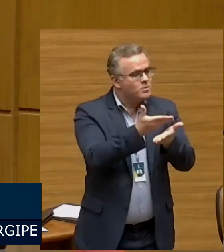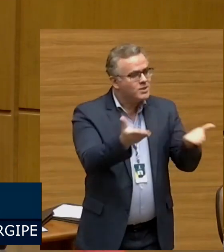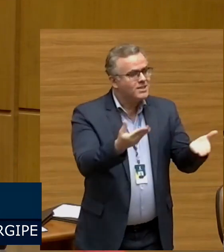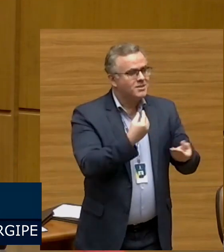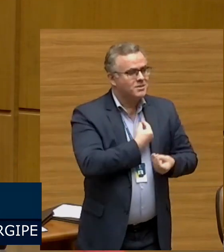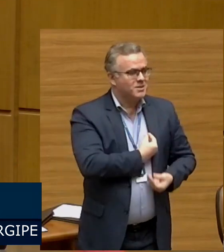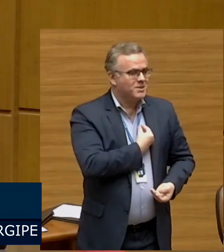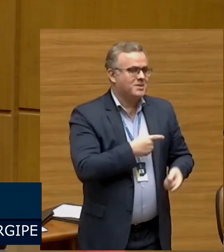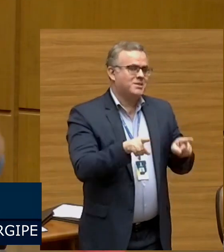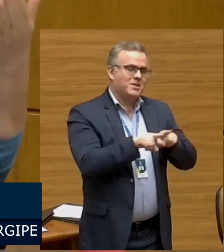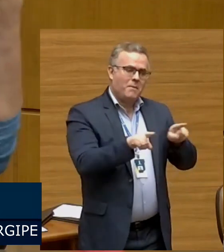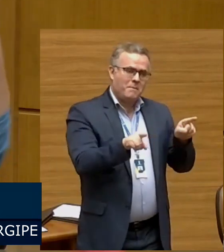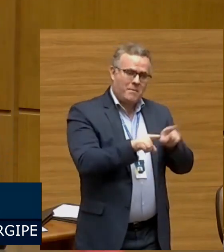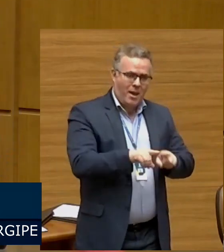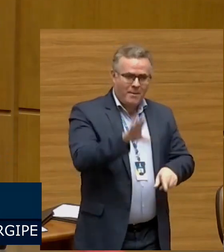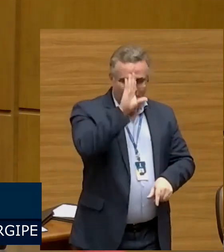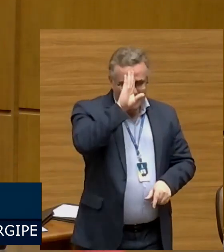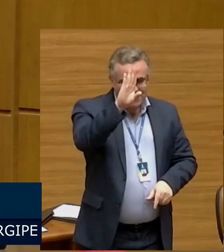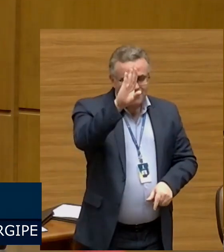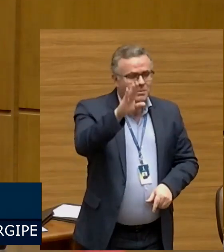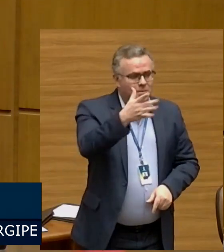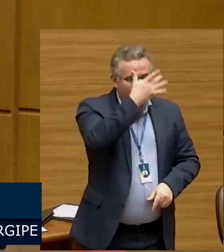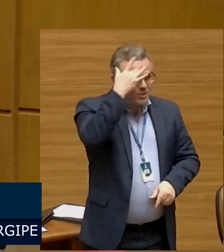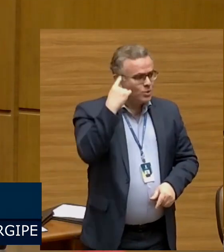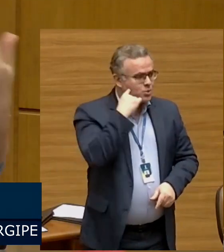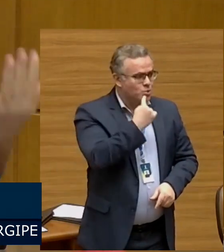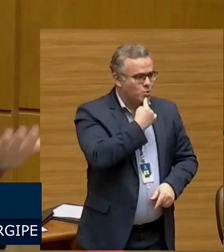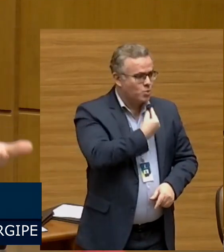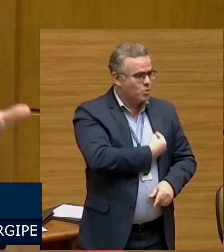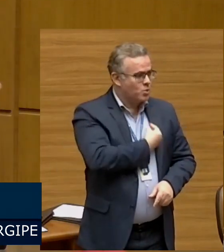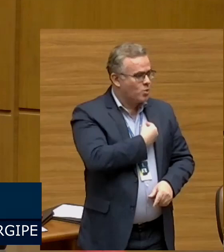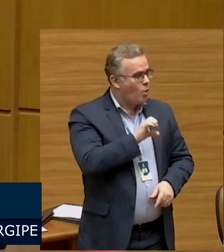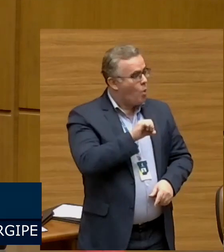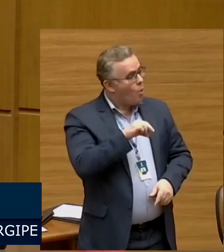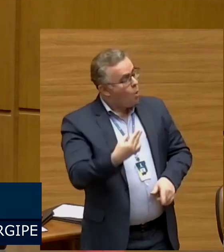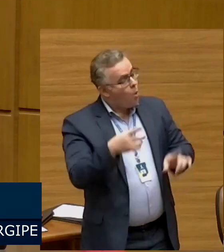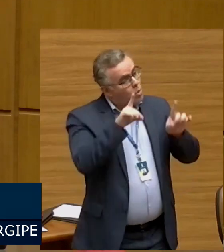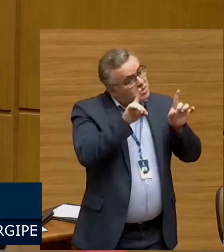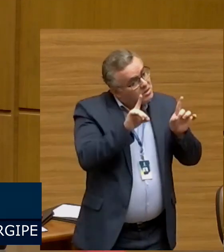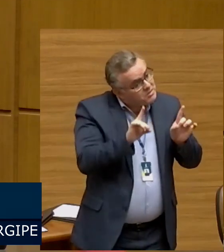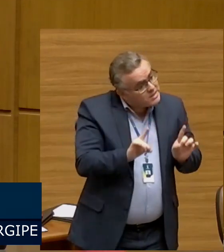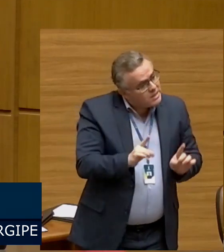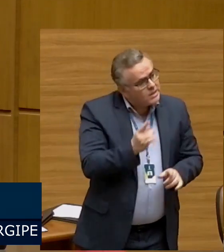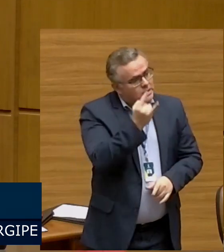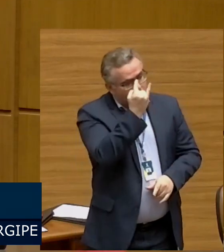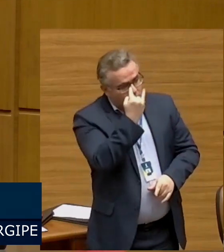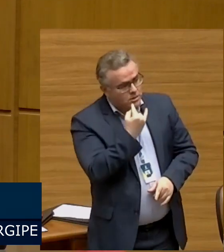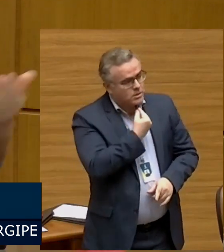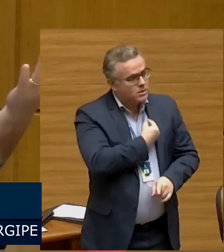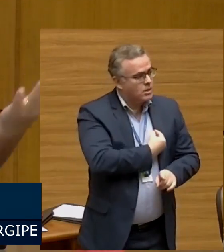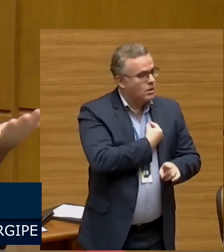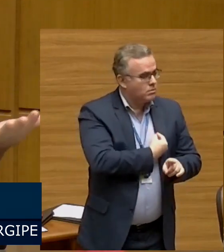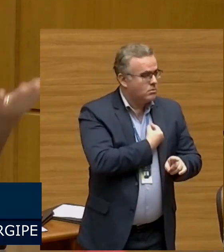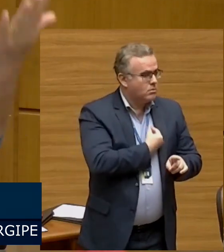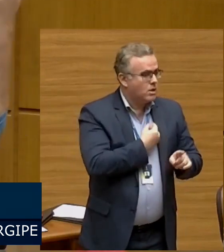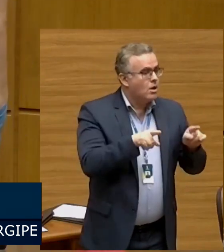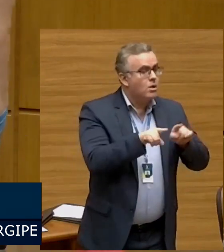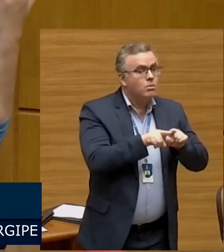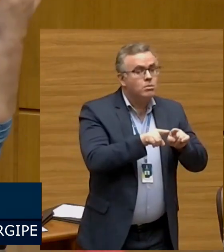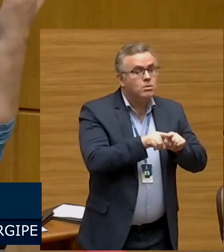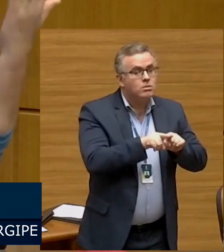também, principalmente as pessoas surdas ou com alguma deficiência que estão aqui, justamente porque o evento